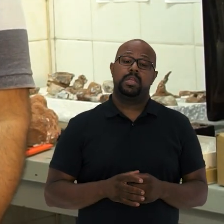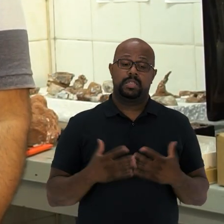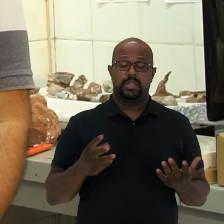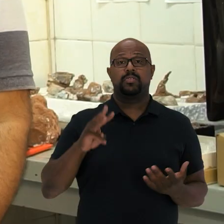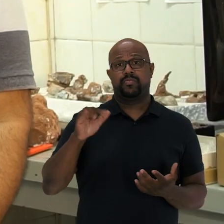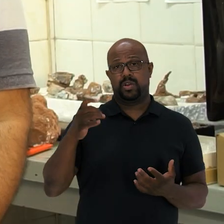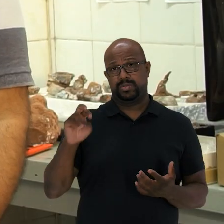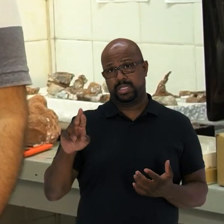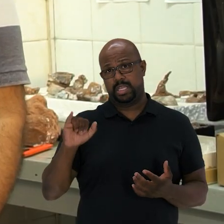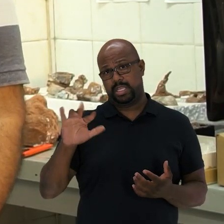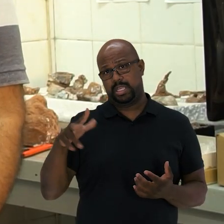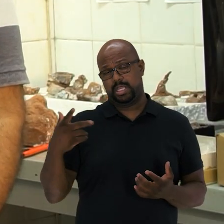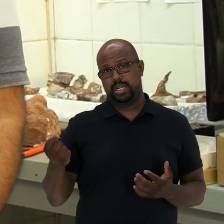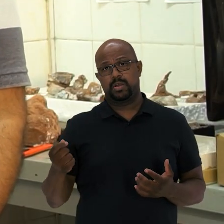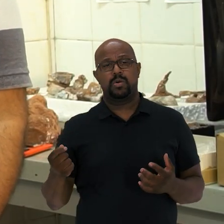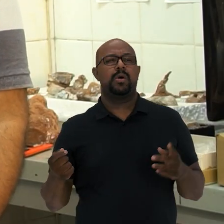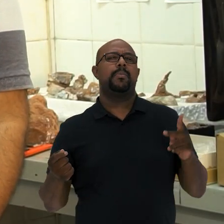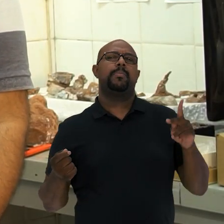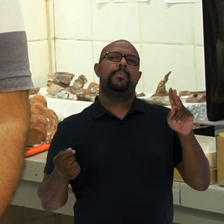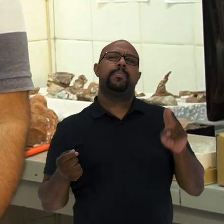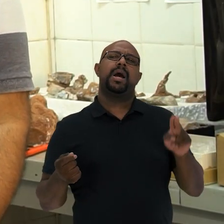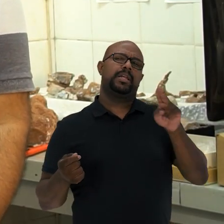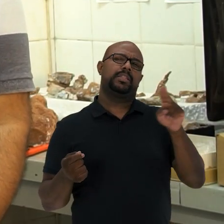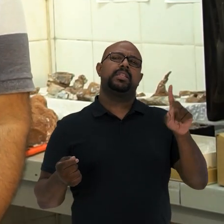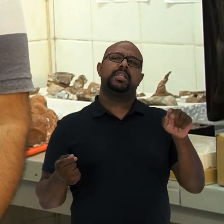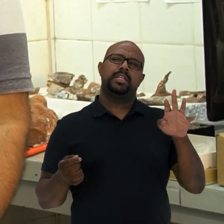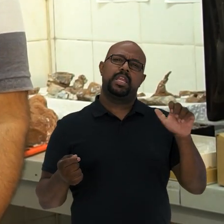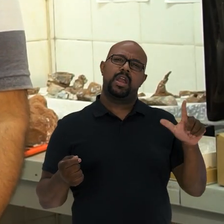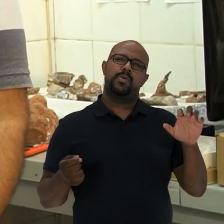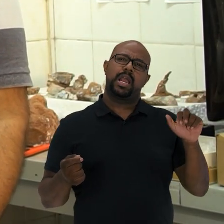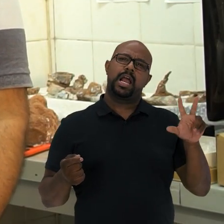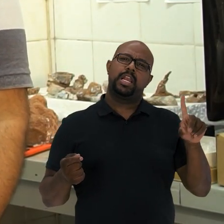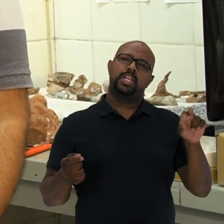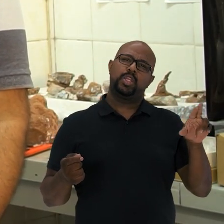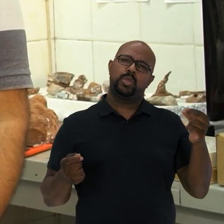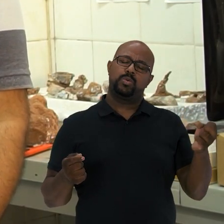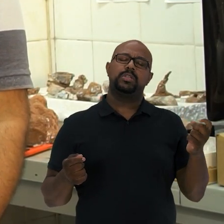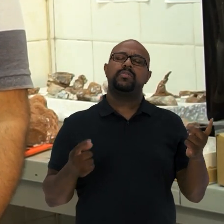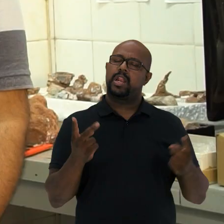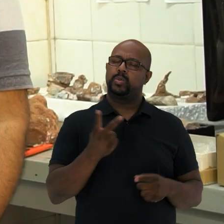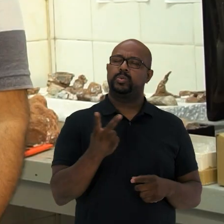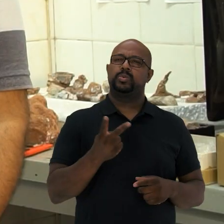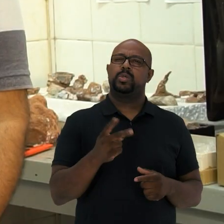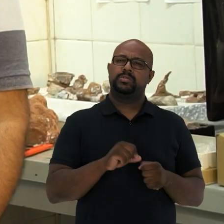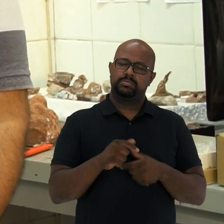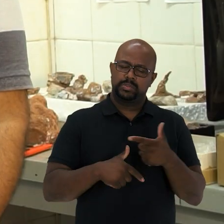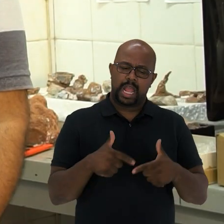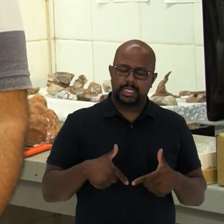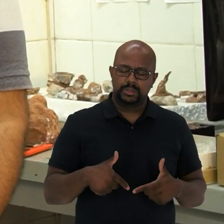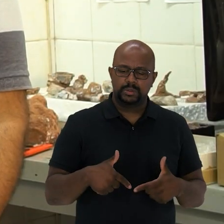Então, tanto Walter Ilha, né, quanto o padre Daniel Cardim Mata, né, a gente julga que eles